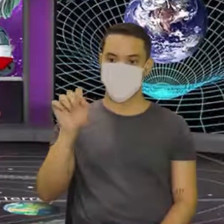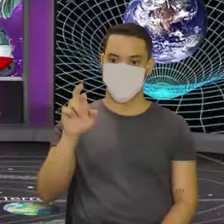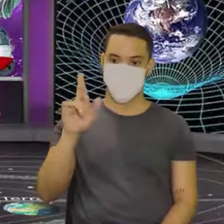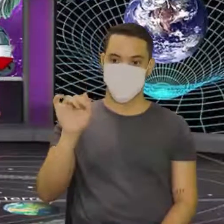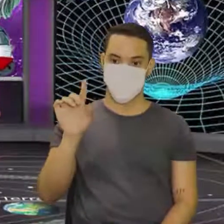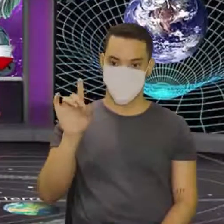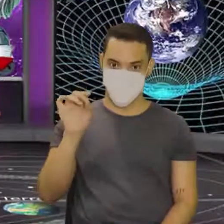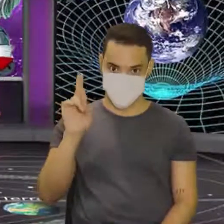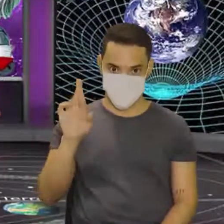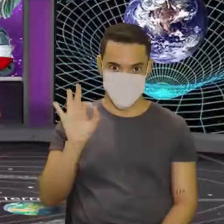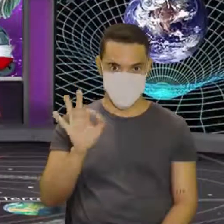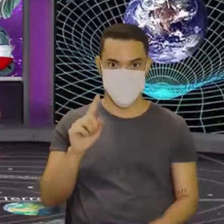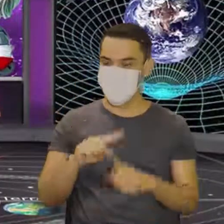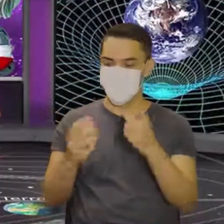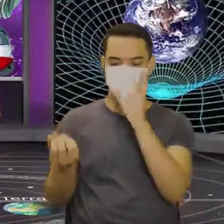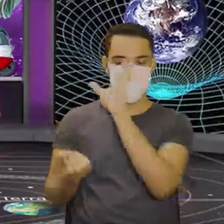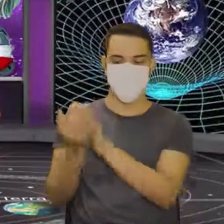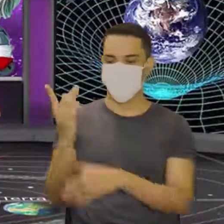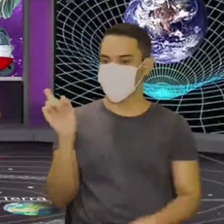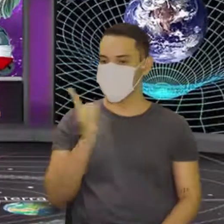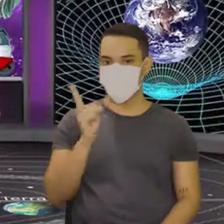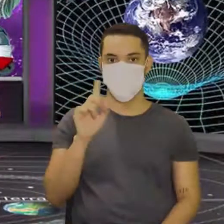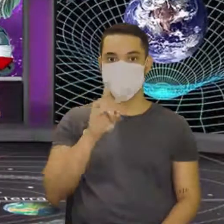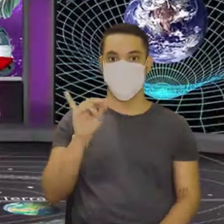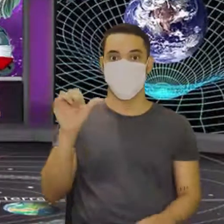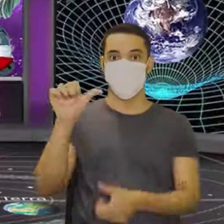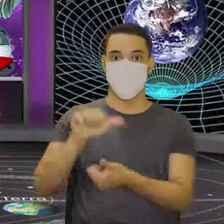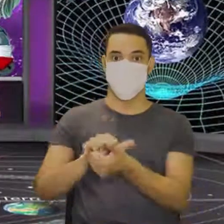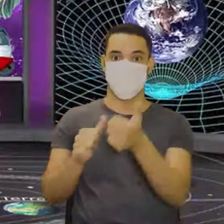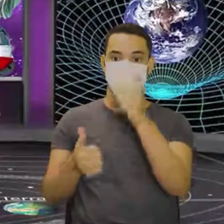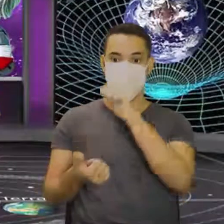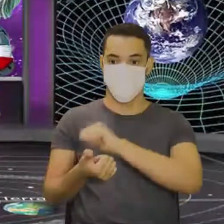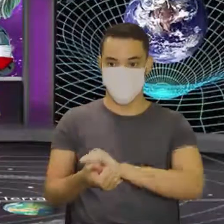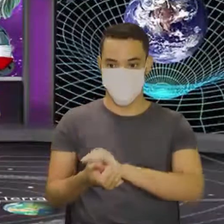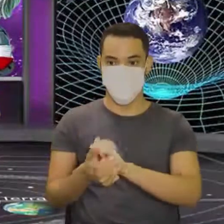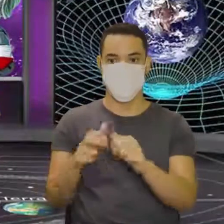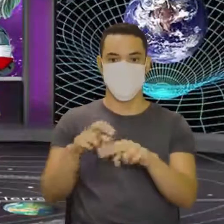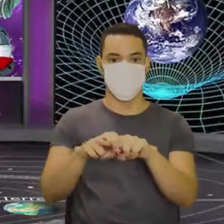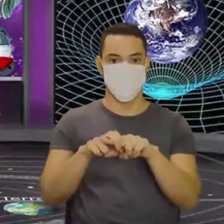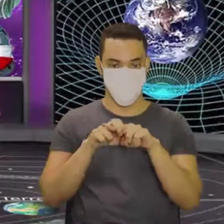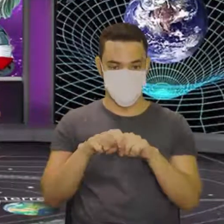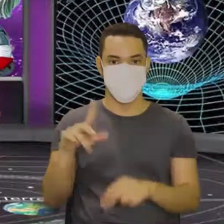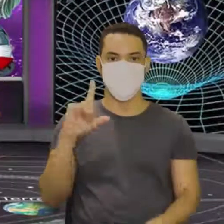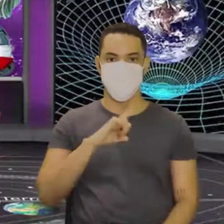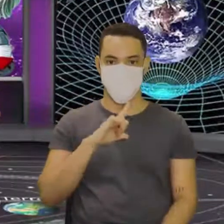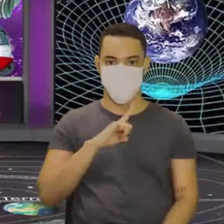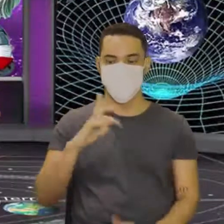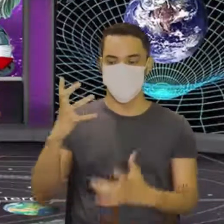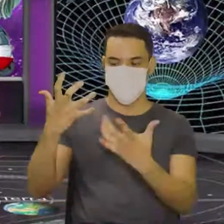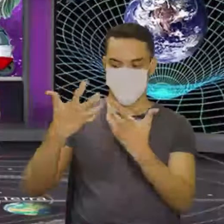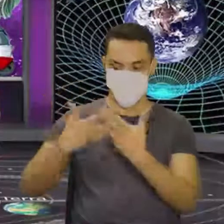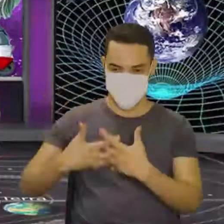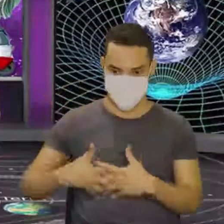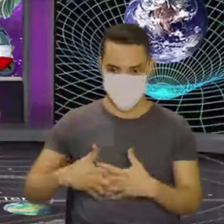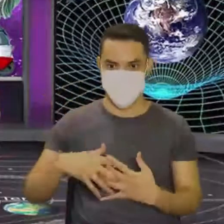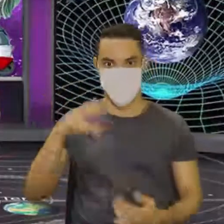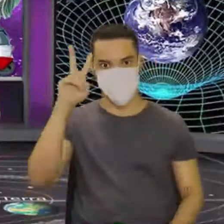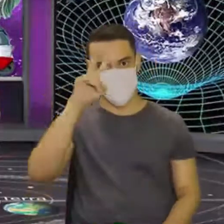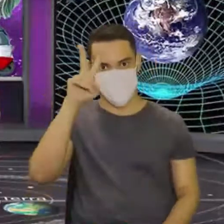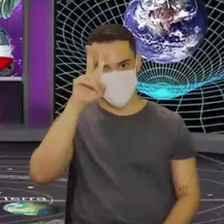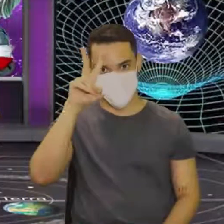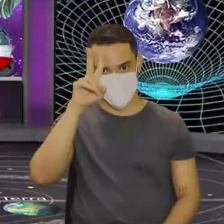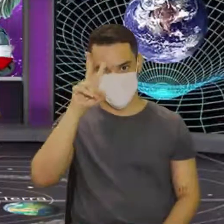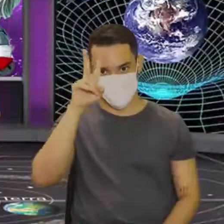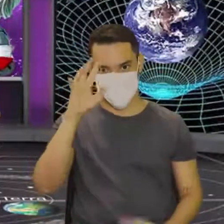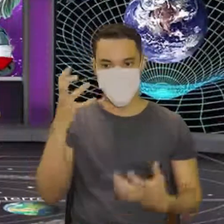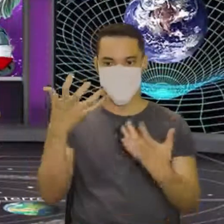certo? Ele não vai criar, né? Ele vai converter, ok? Então eu posso ter gerador mecânico. Lembram do gerador